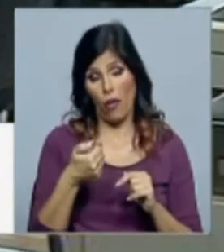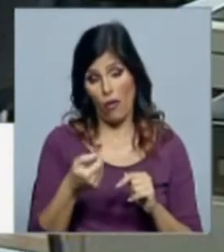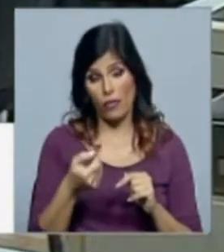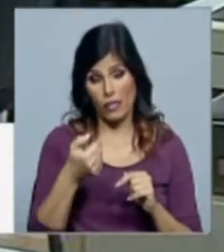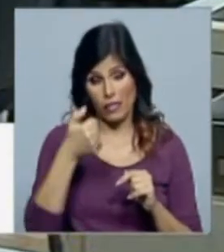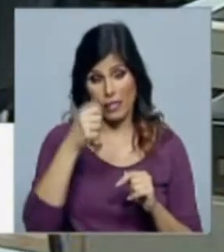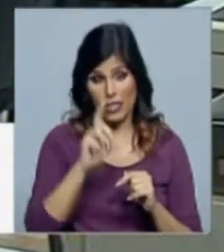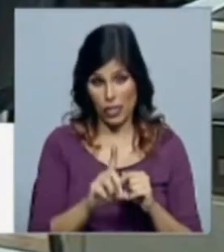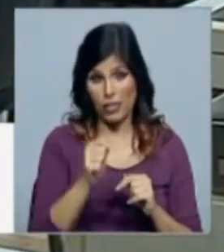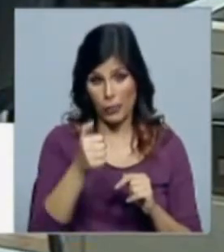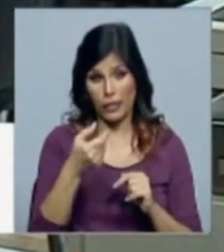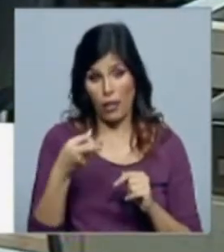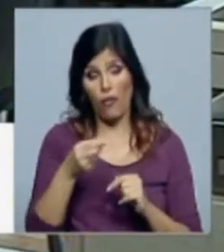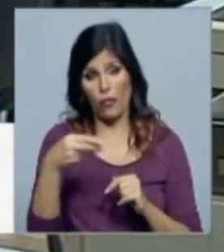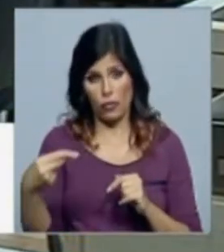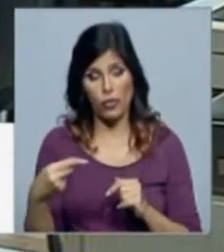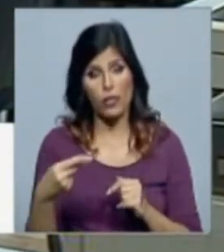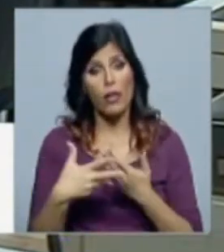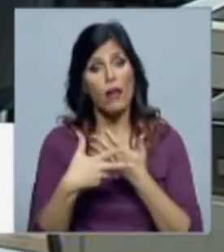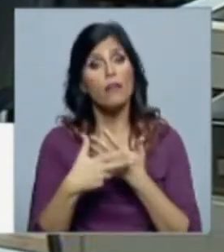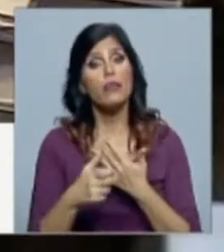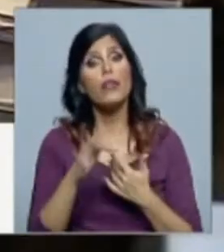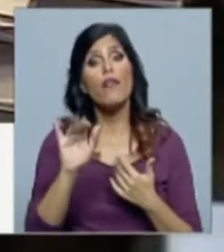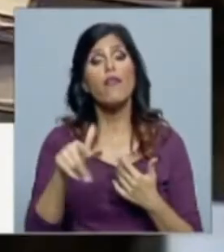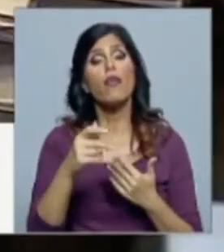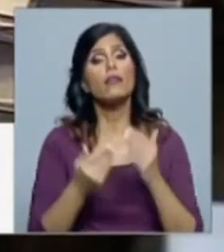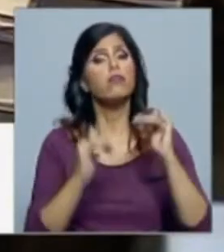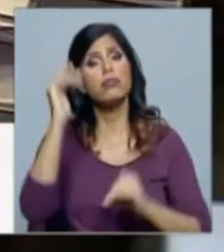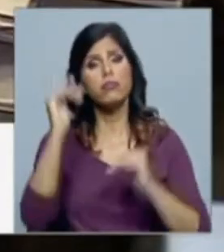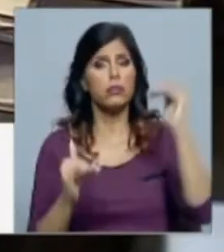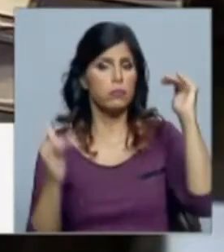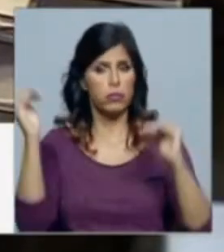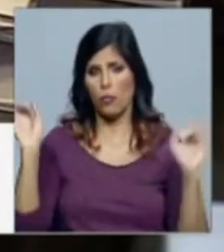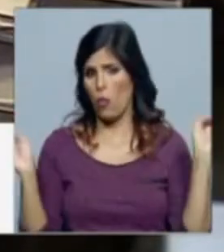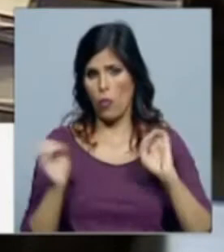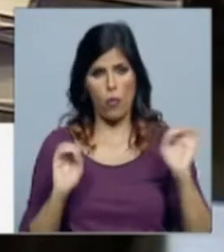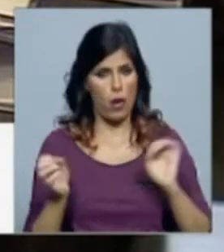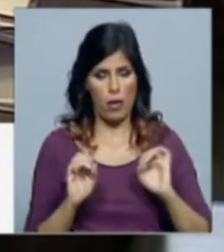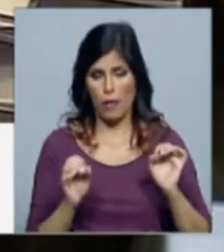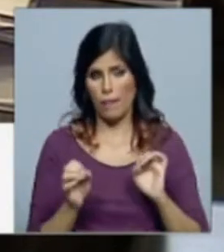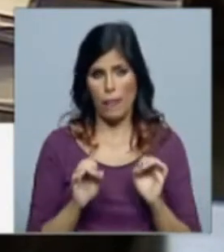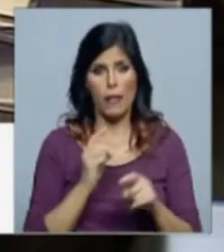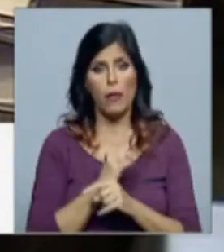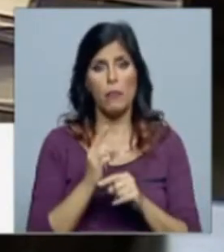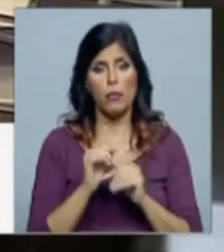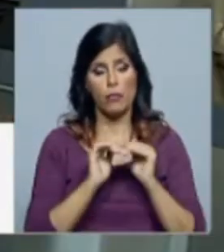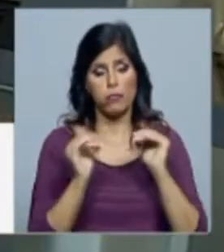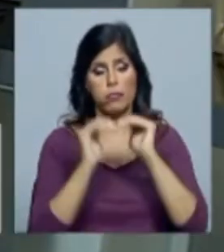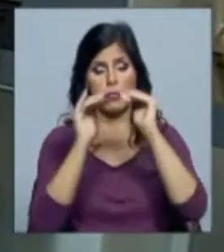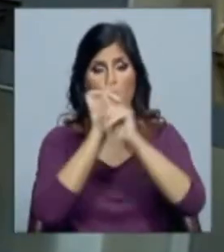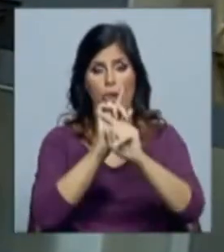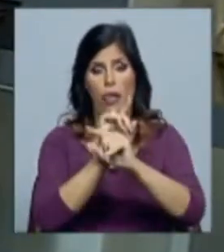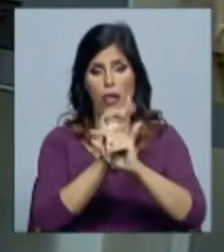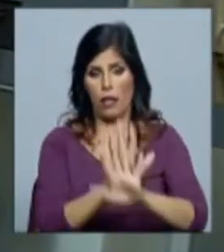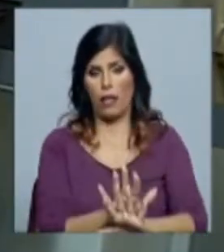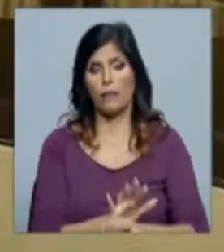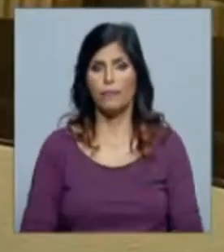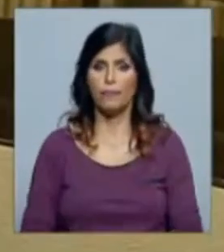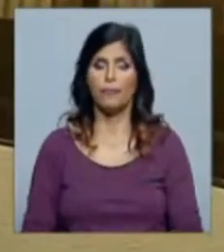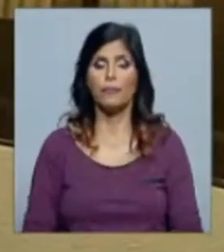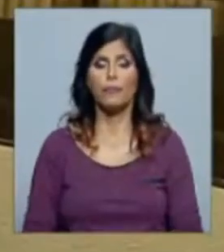mudanças na retenção na fonte não traduzem em uma subida nem uma descida do IRS já que os escalões ficarão inalterados